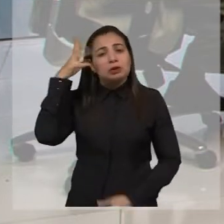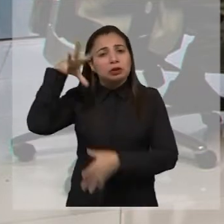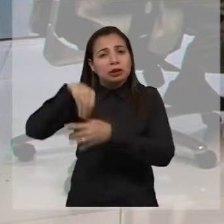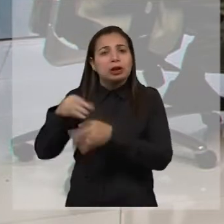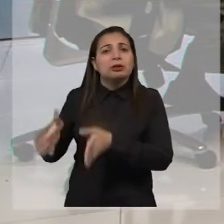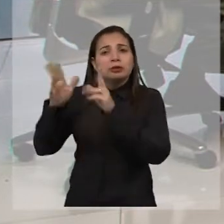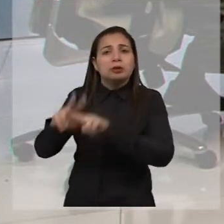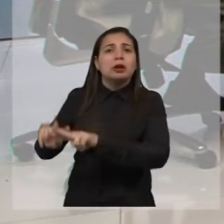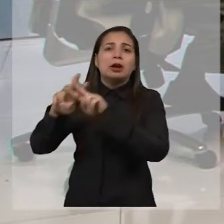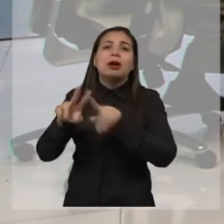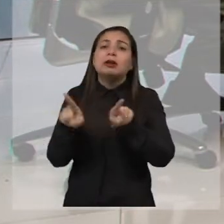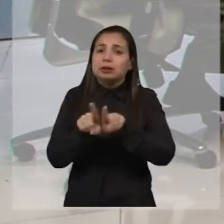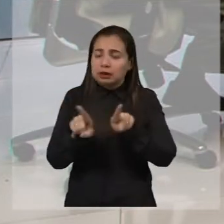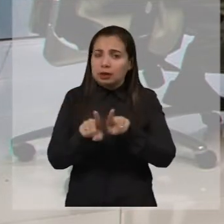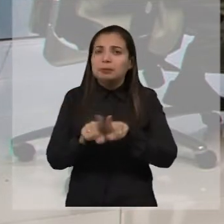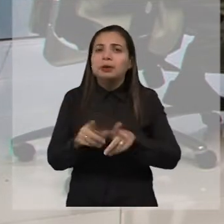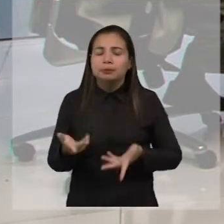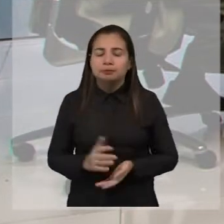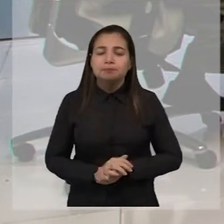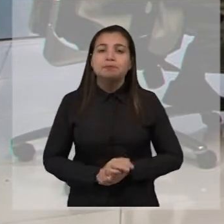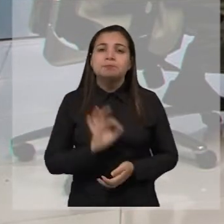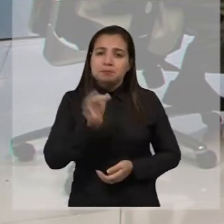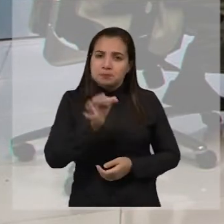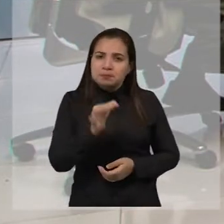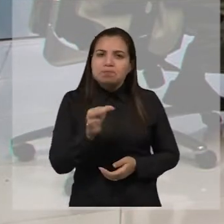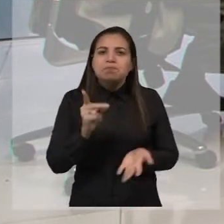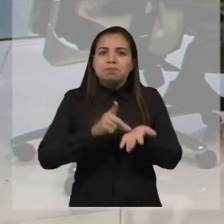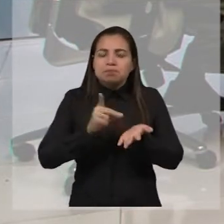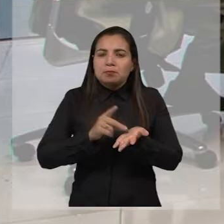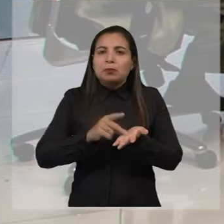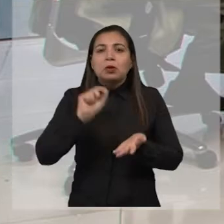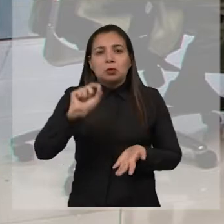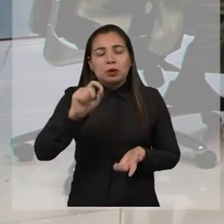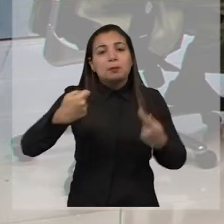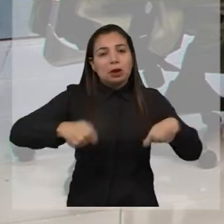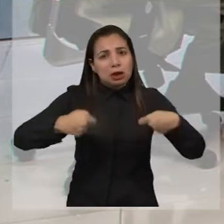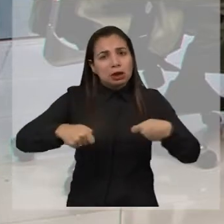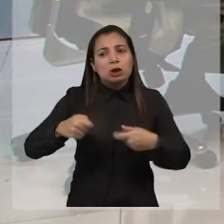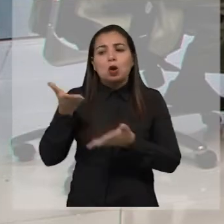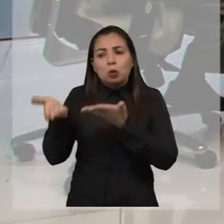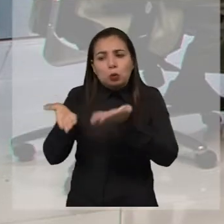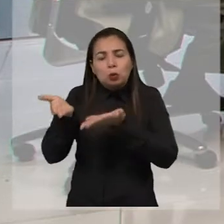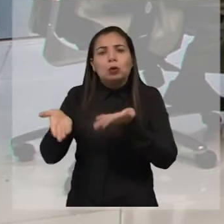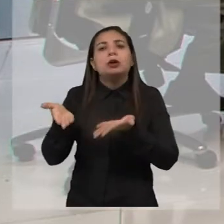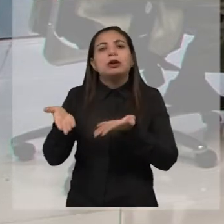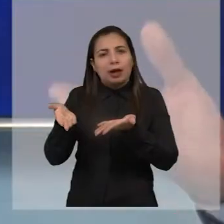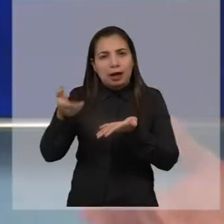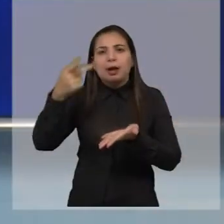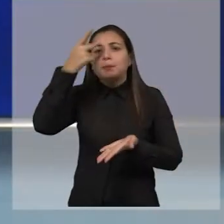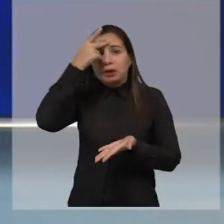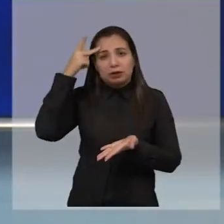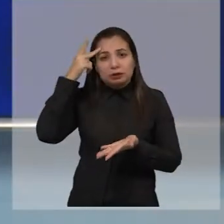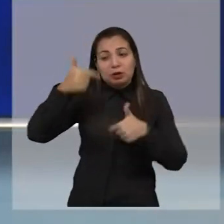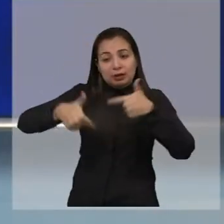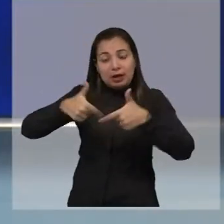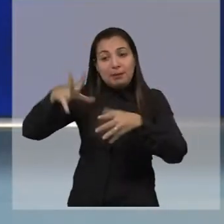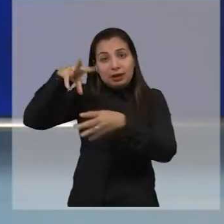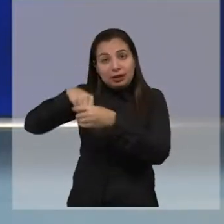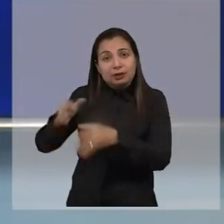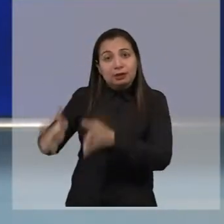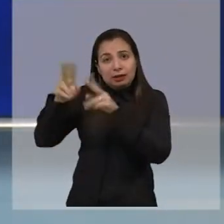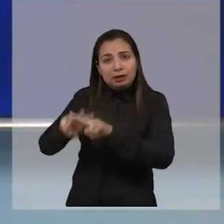Algumas profissões têm essa tendência. É uma atividade de natureza embrutecedora e é preciso cuidar desse homem que está lidando, no caso, os agentes prisionais